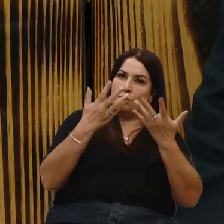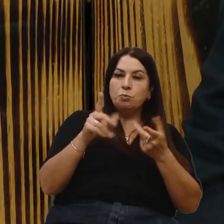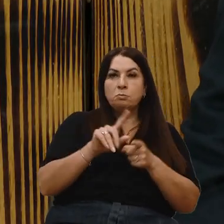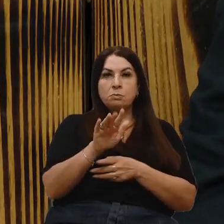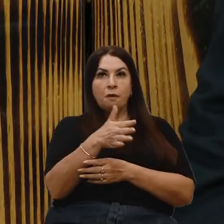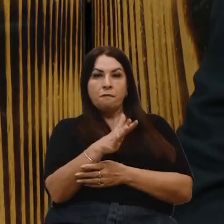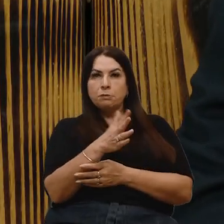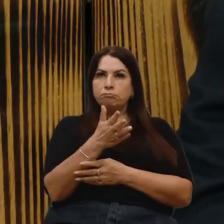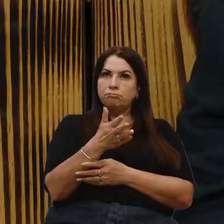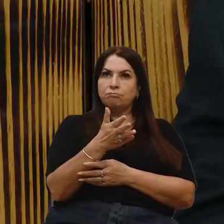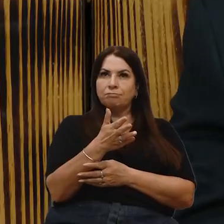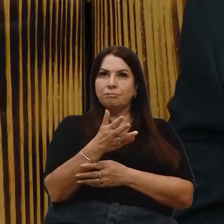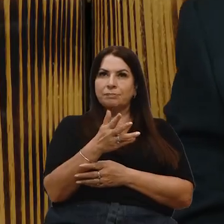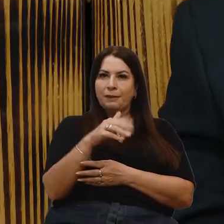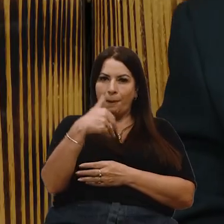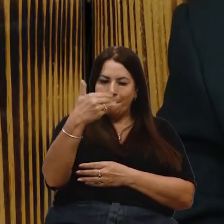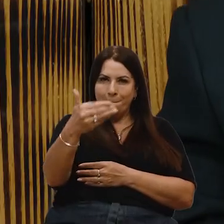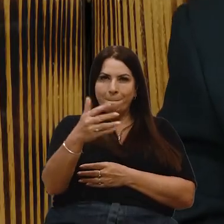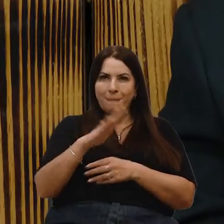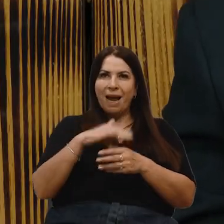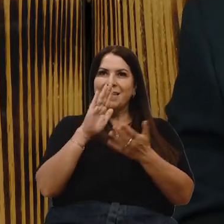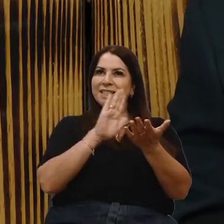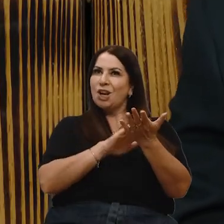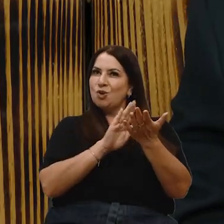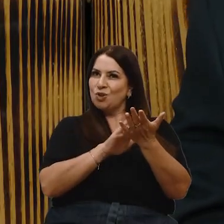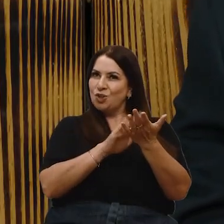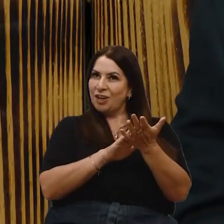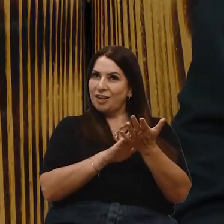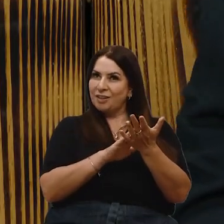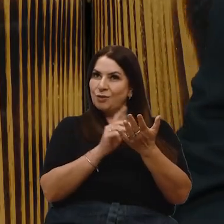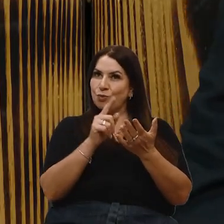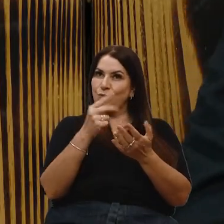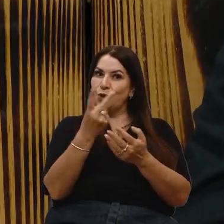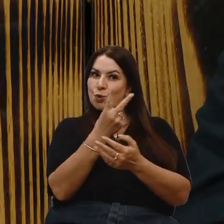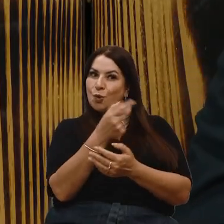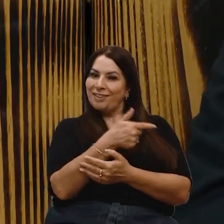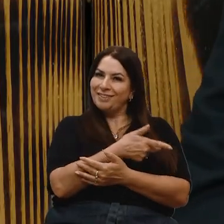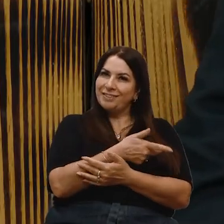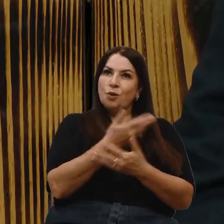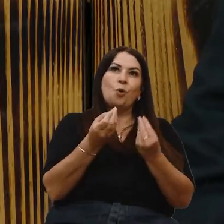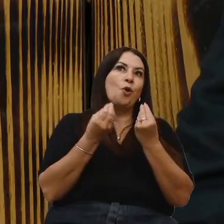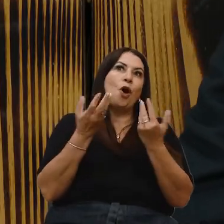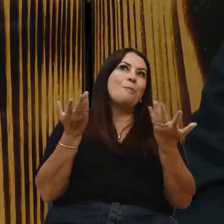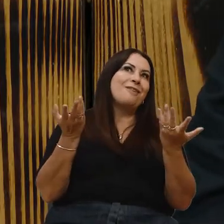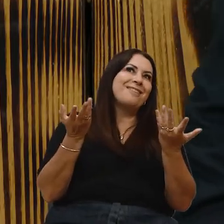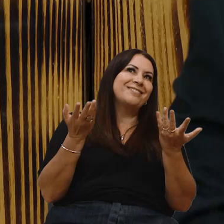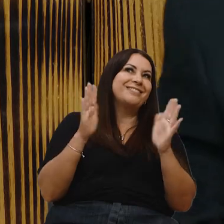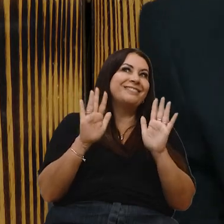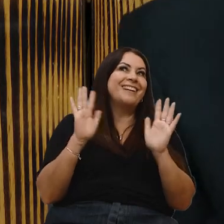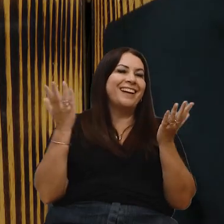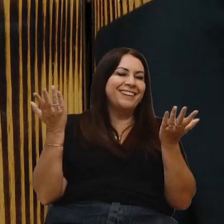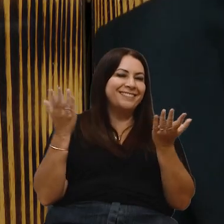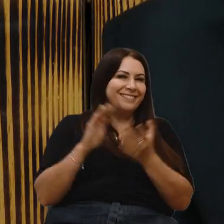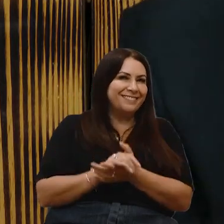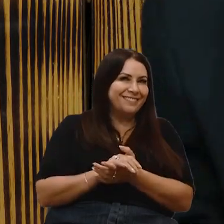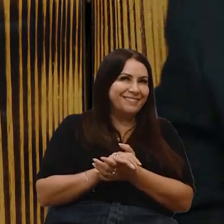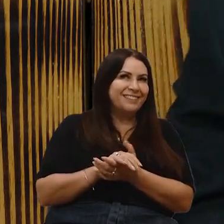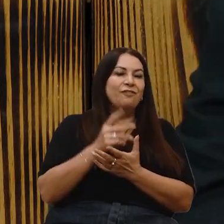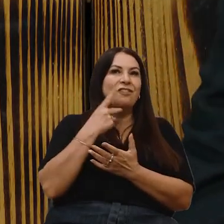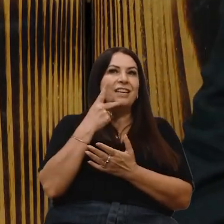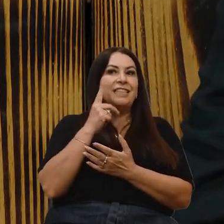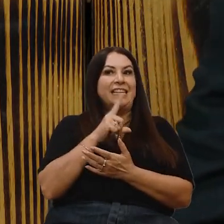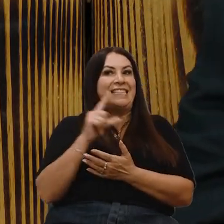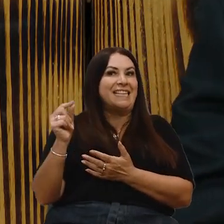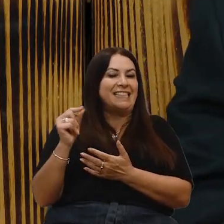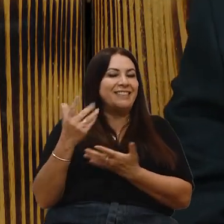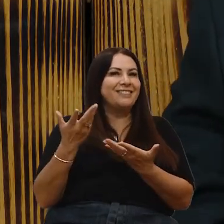evento. Talvez daqui a pouco essa edição vai ser a mais elogiada que as outras duas. E aí como é que o senhor vai ficar nessa história